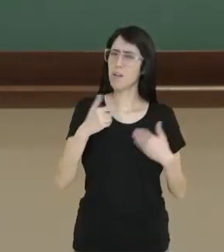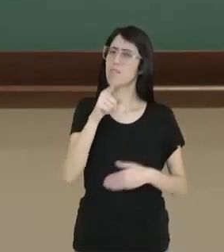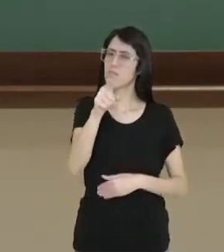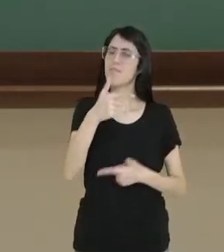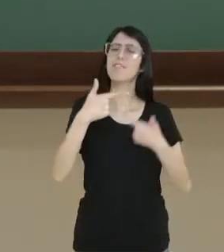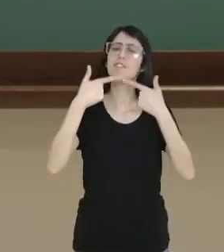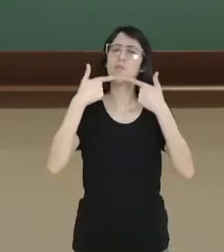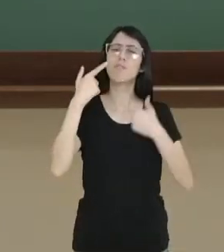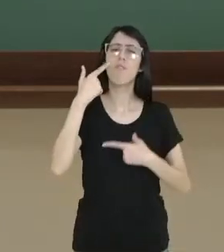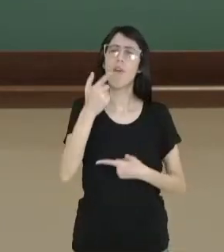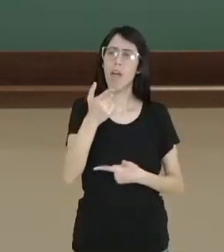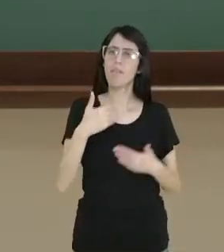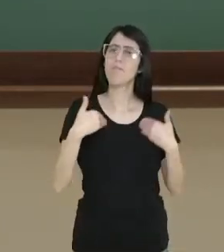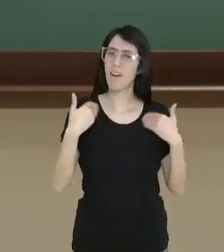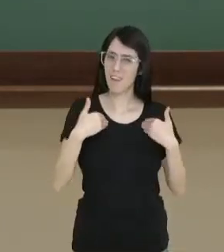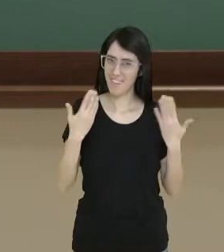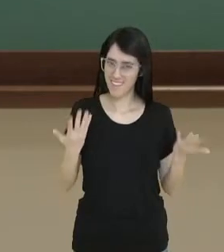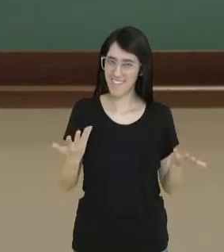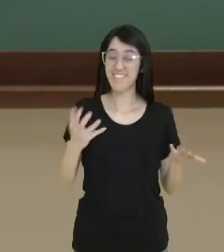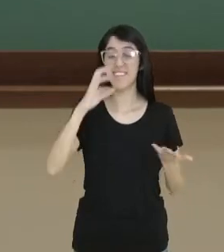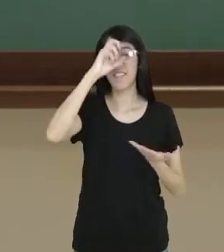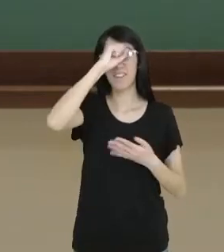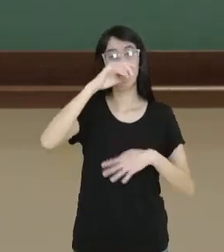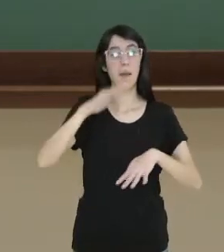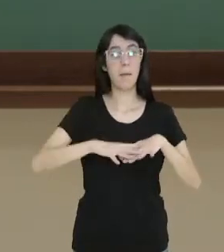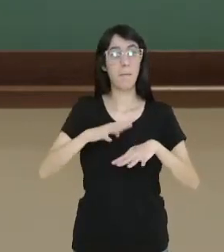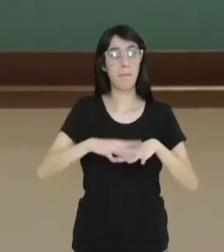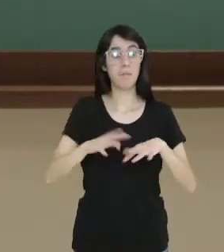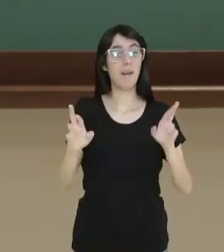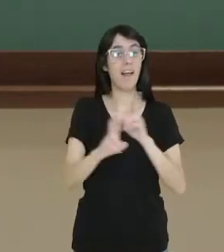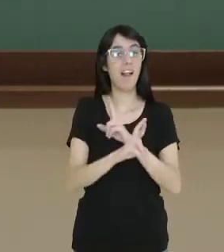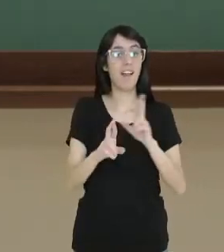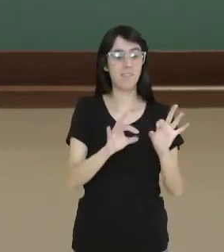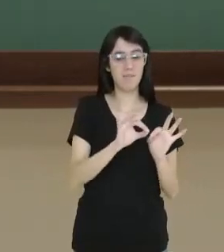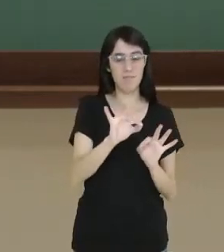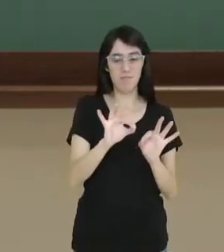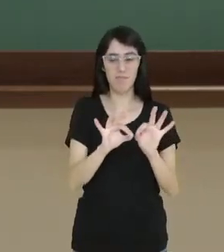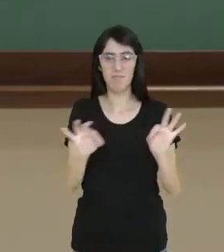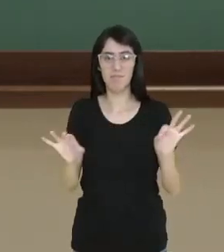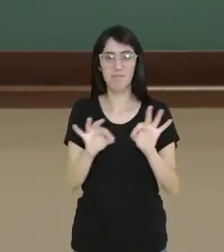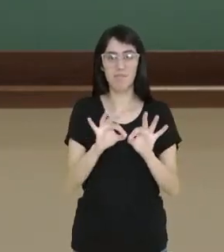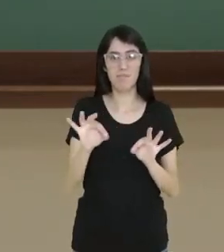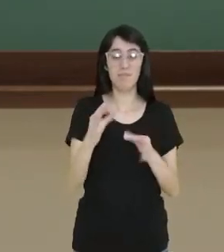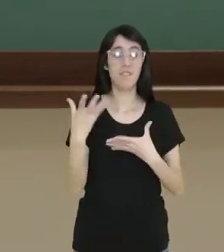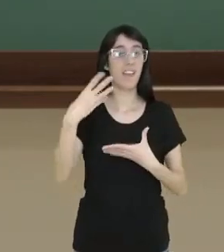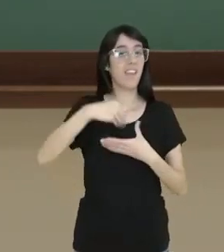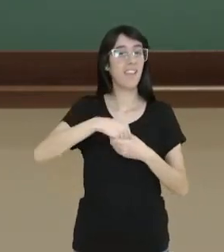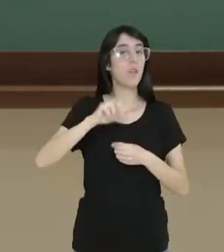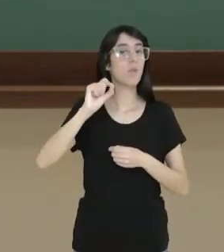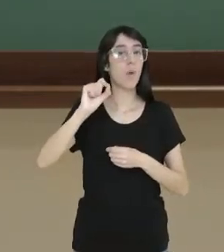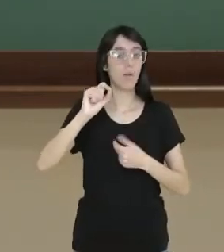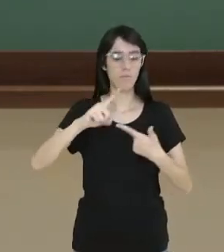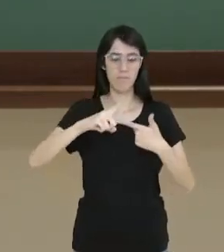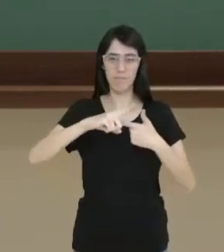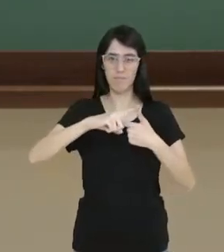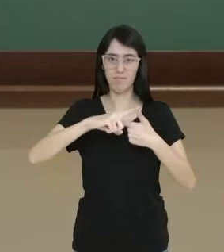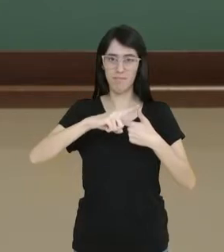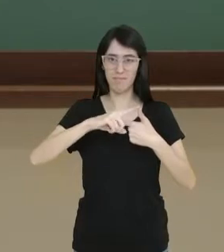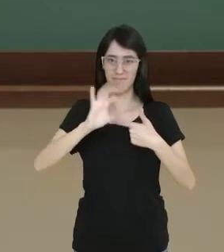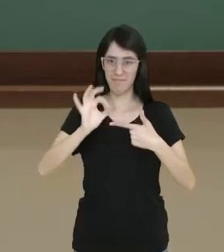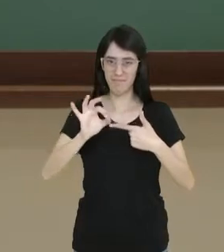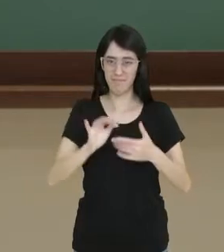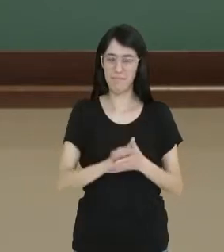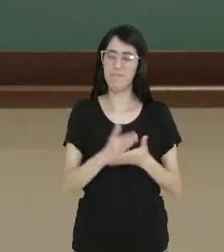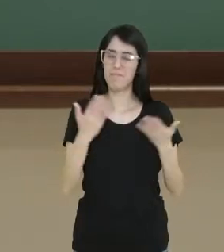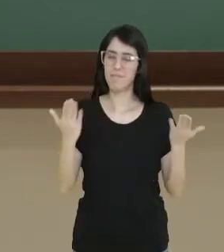nessa cara, com muita alegria, matemática e as relações métricas dentro do triângulo retângulo.